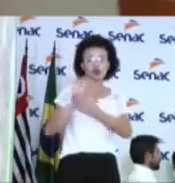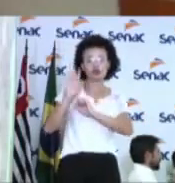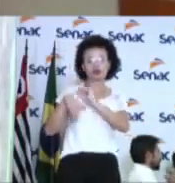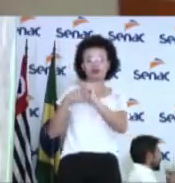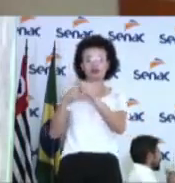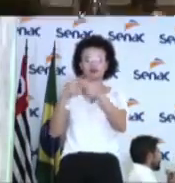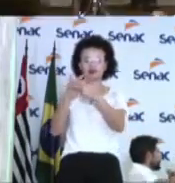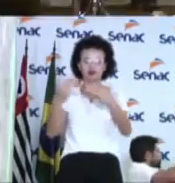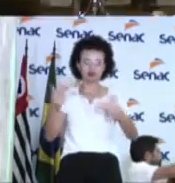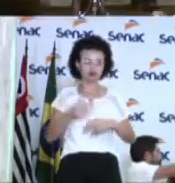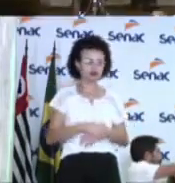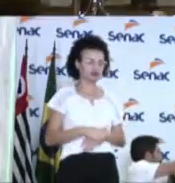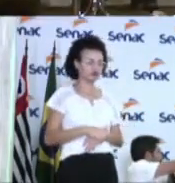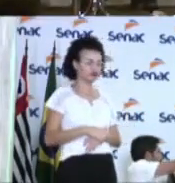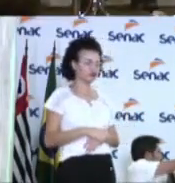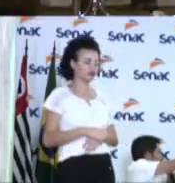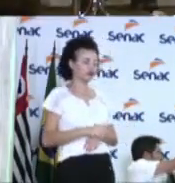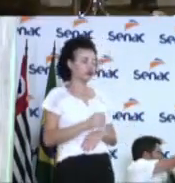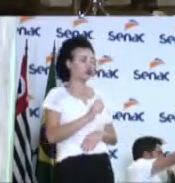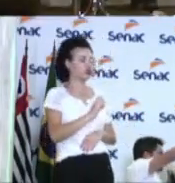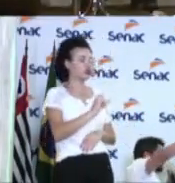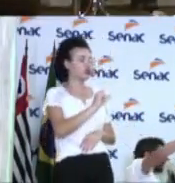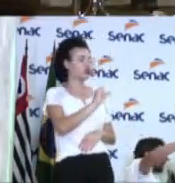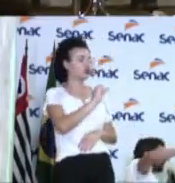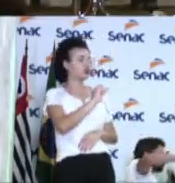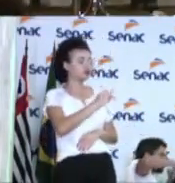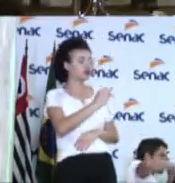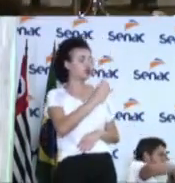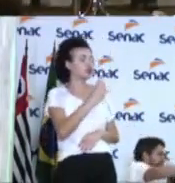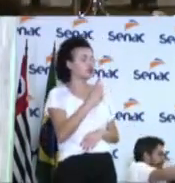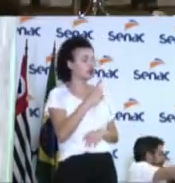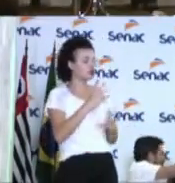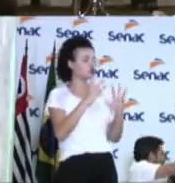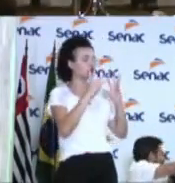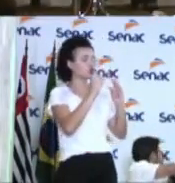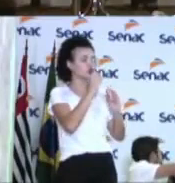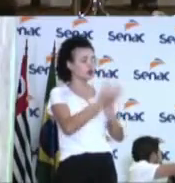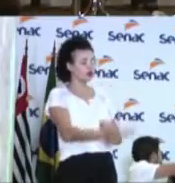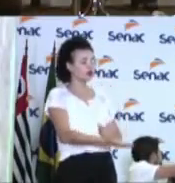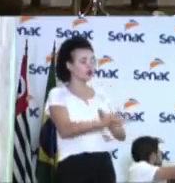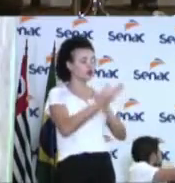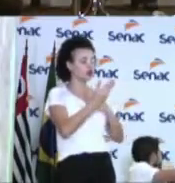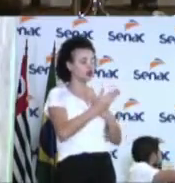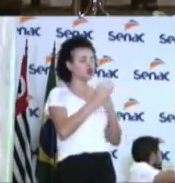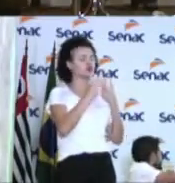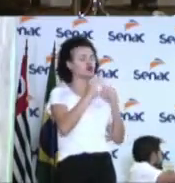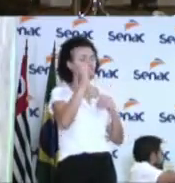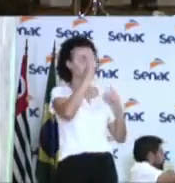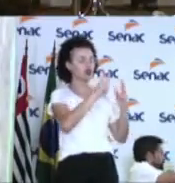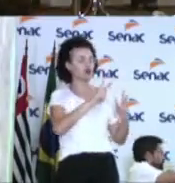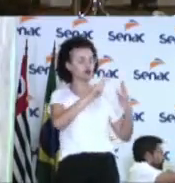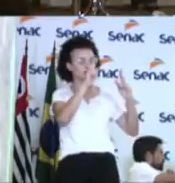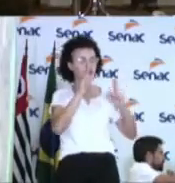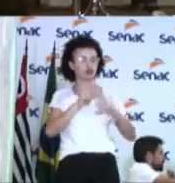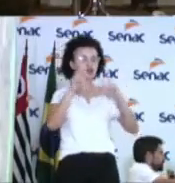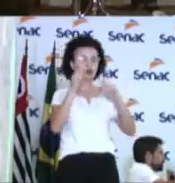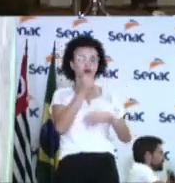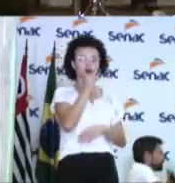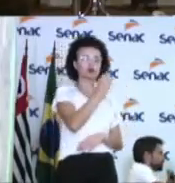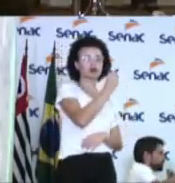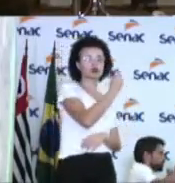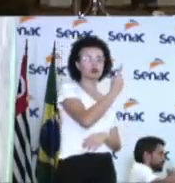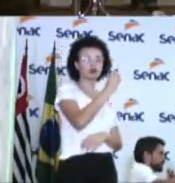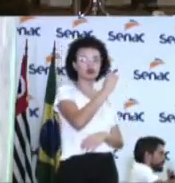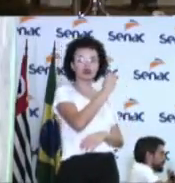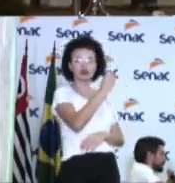sociais. Tem todos os periféricos ao entorno dos episódios, né? Então, por exemplo,